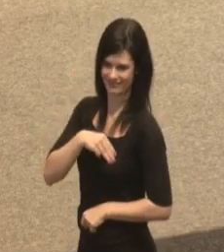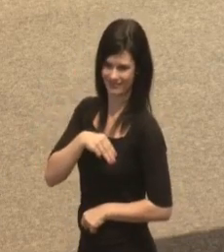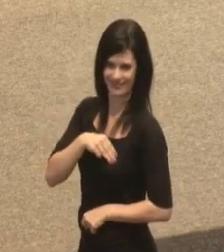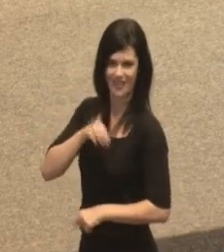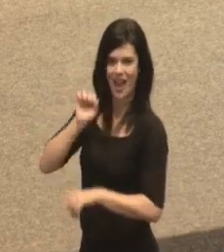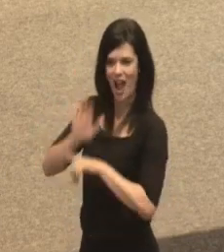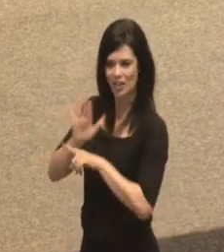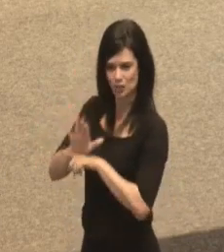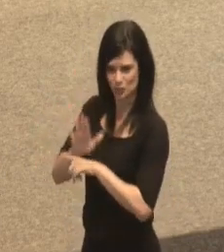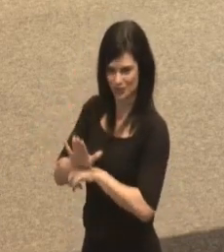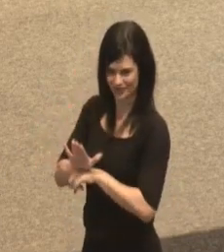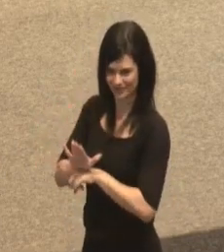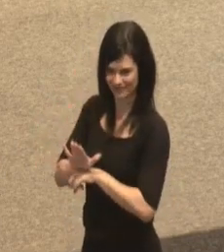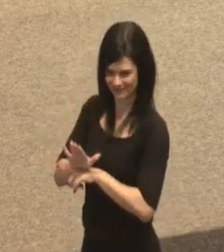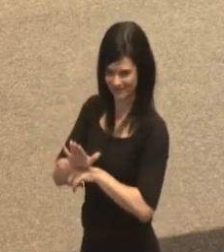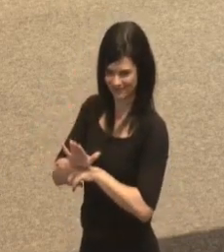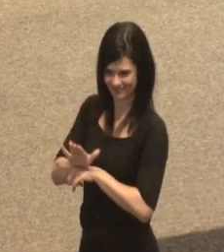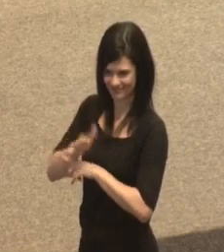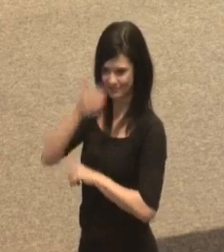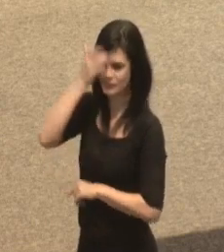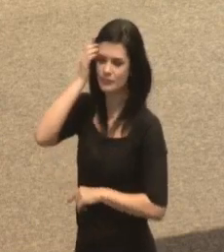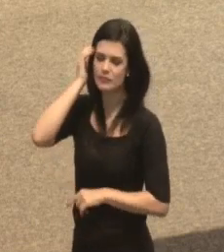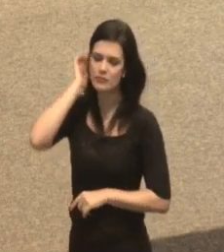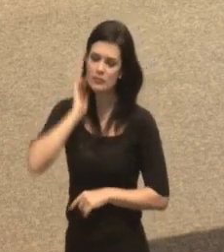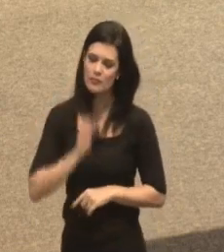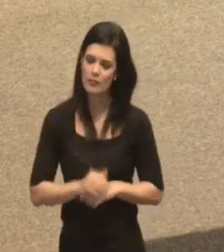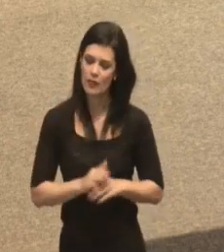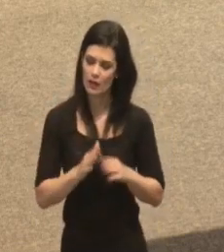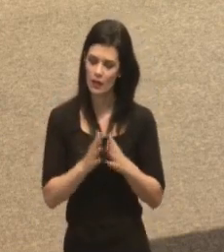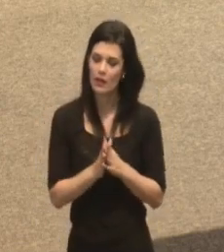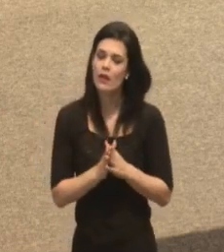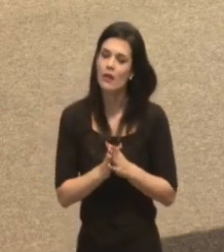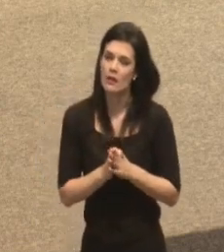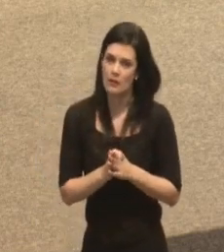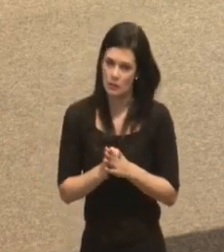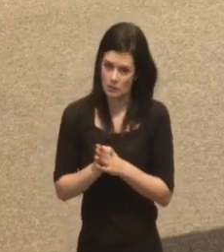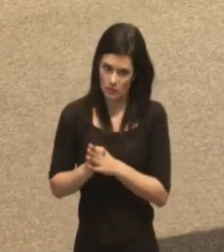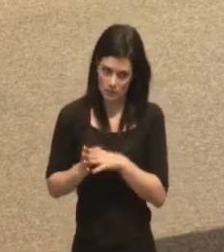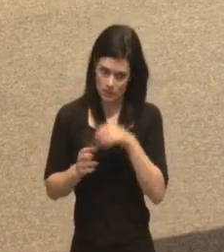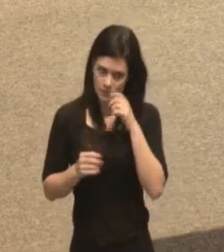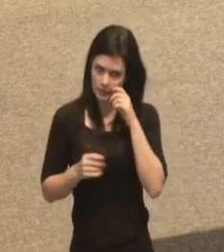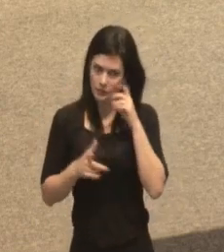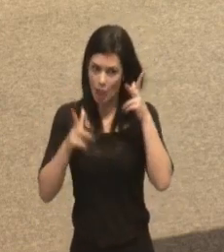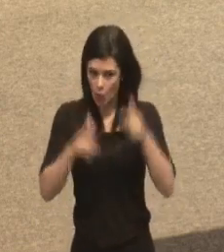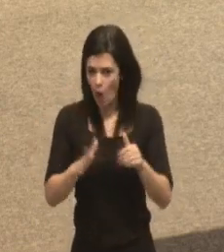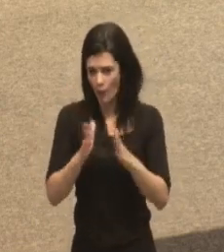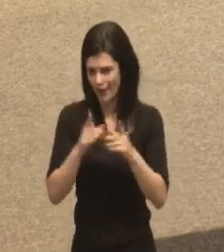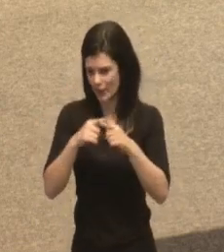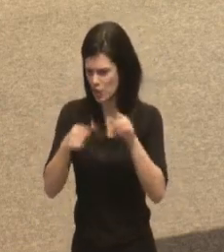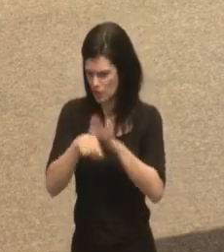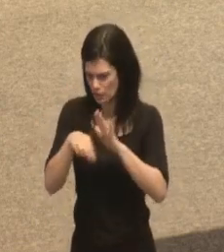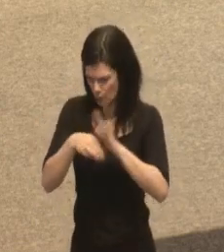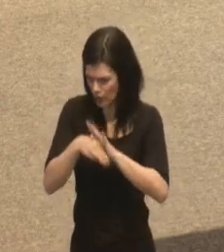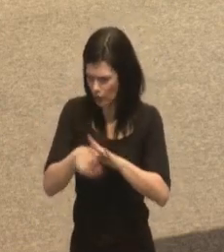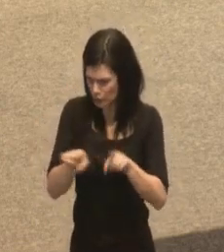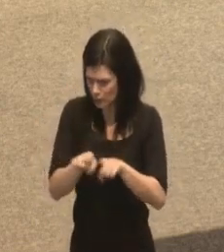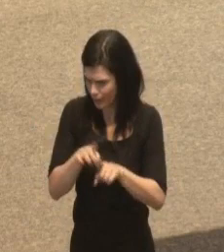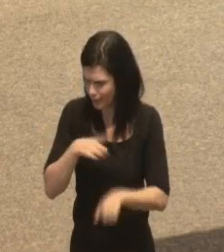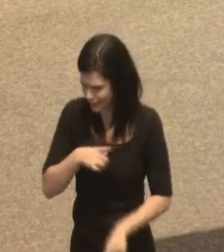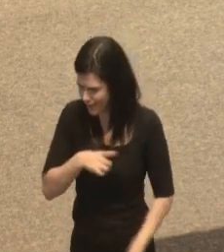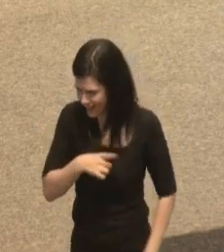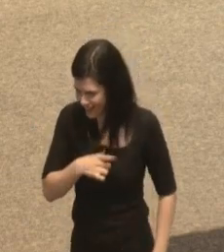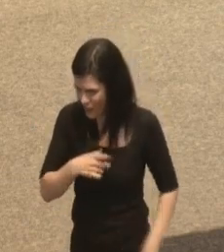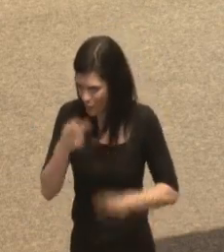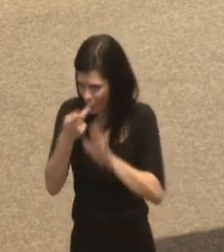vem das ofertas que as igrejas realizam, como a igreja está realizando aqui e outras pelo Brasil